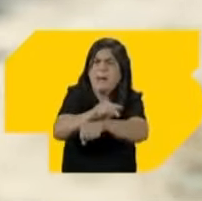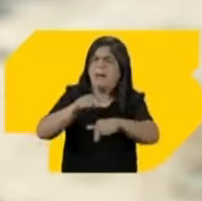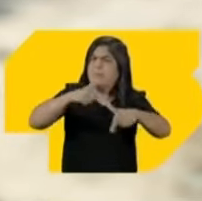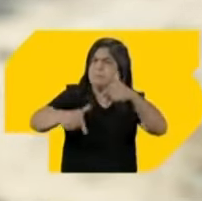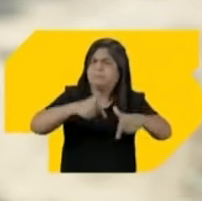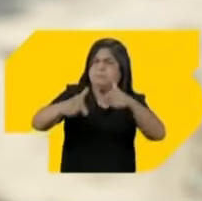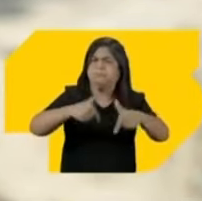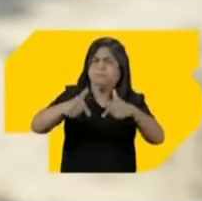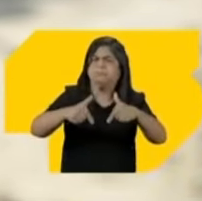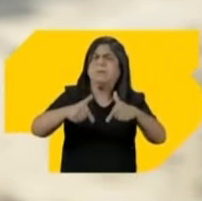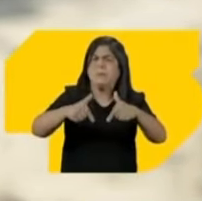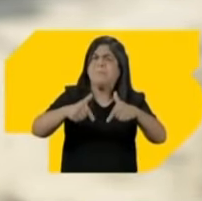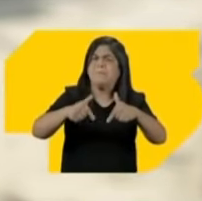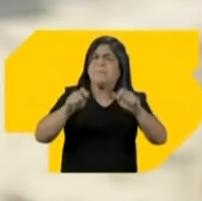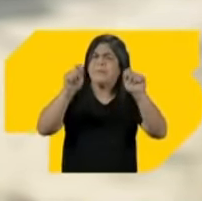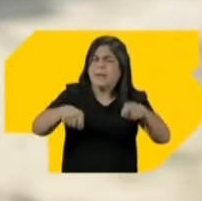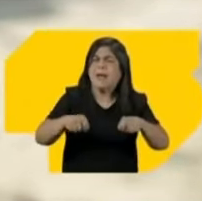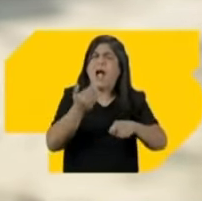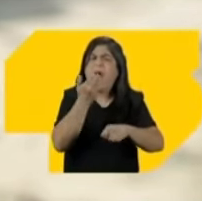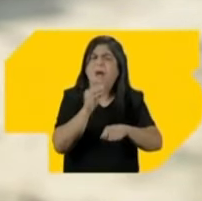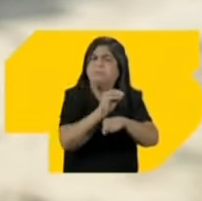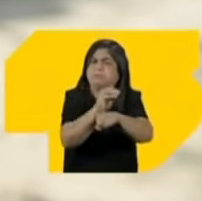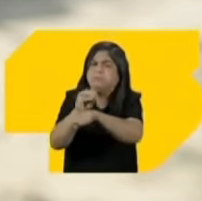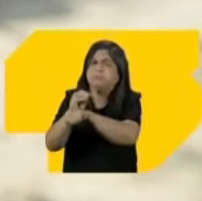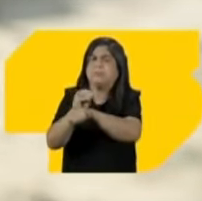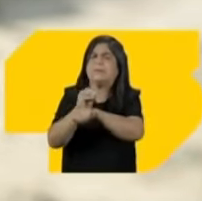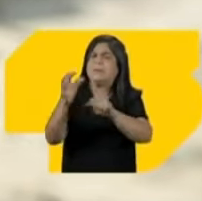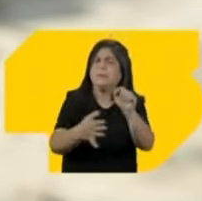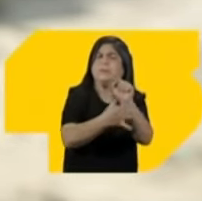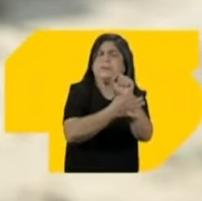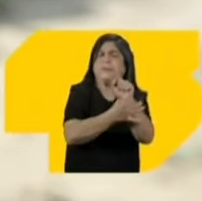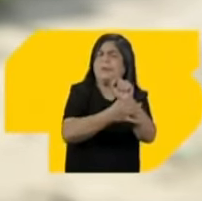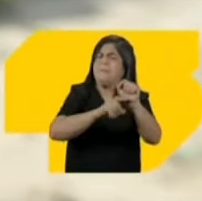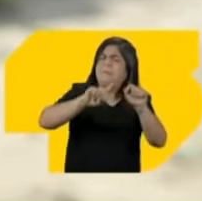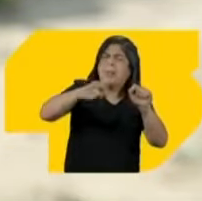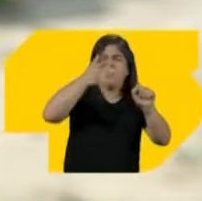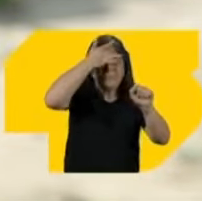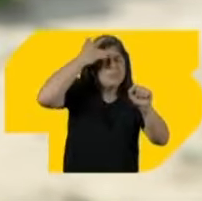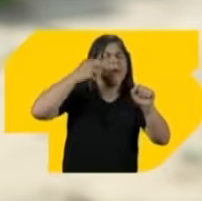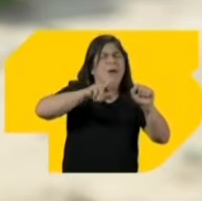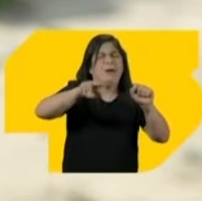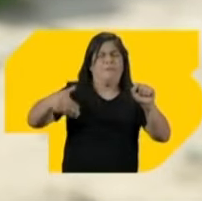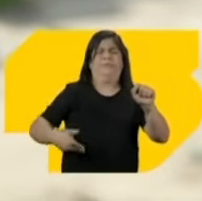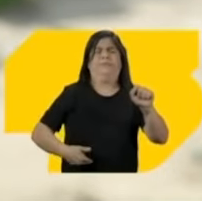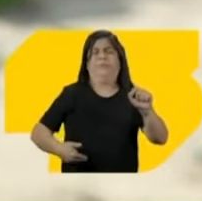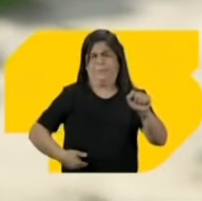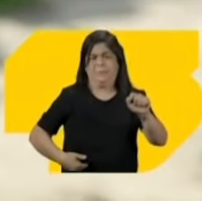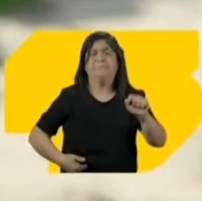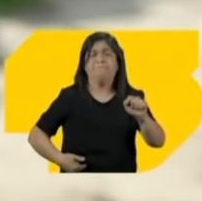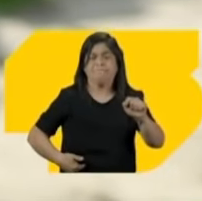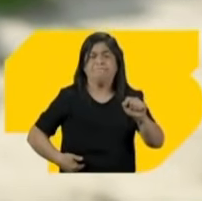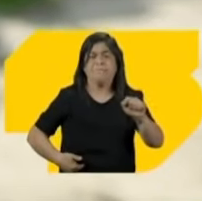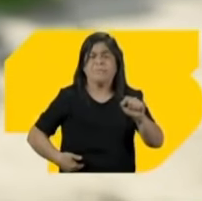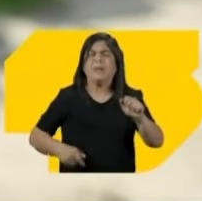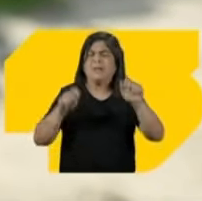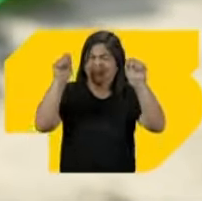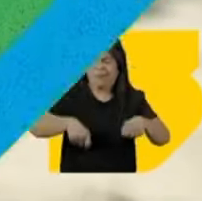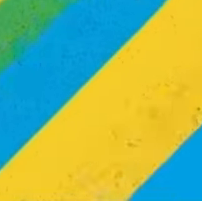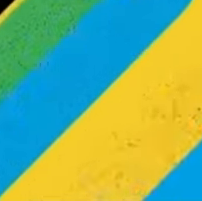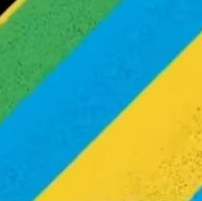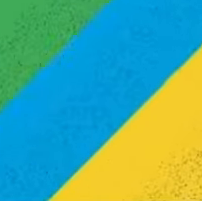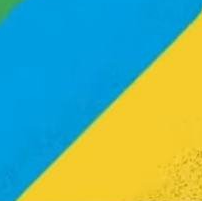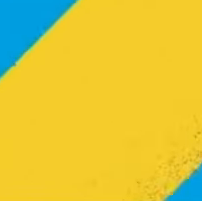novas oportunidades de emprego, é preciso garantir a segurança alimentar dos milhares de paraibanos que sofrem diariamente com a fome. A gente tem